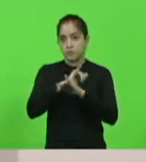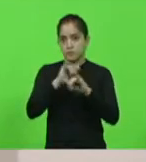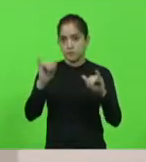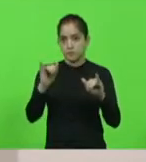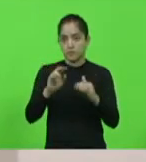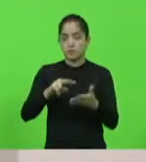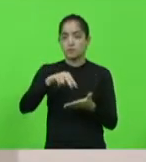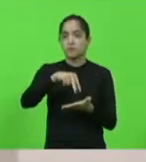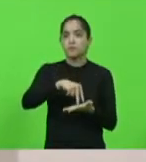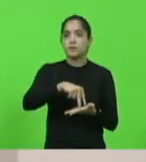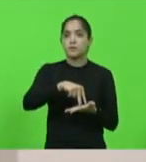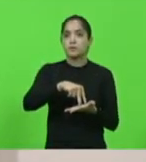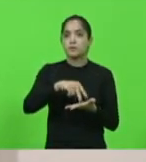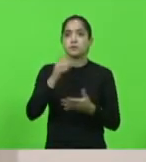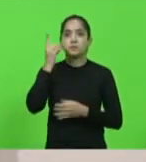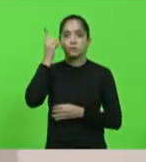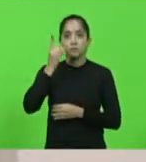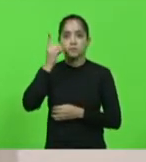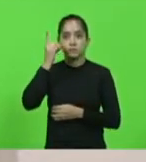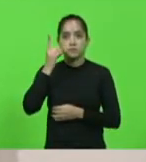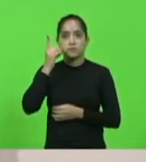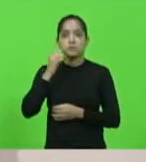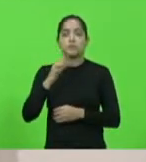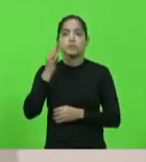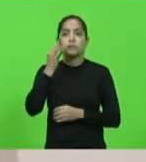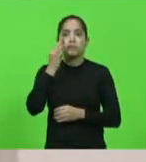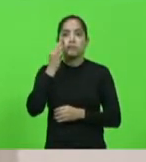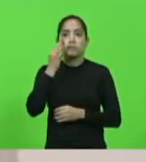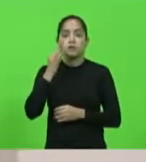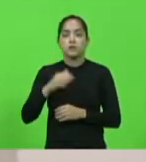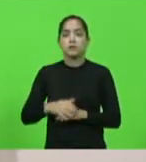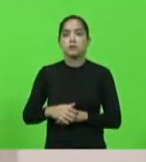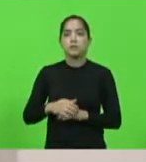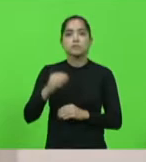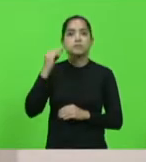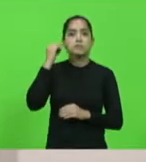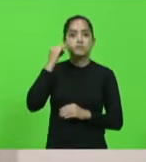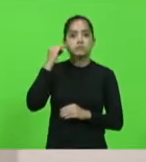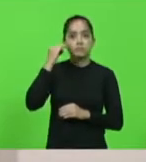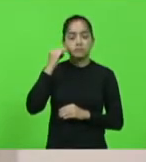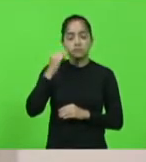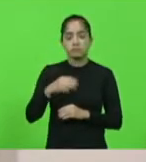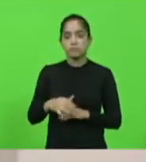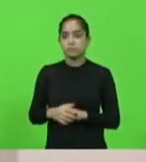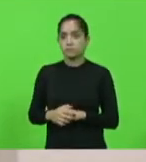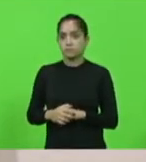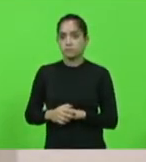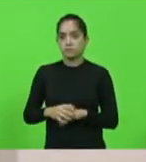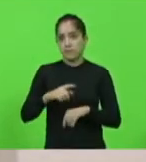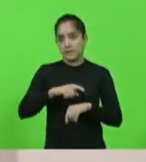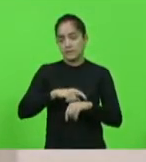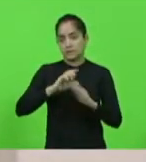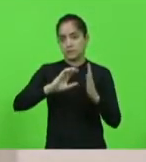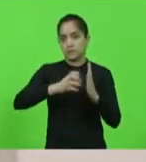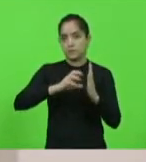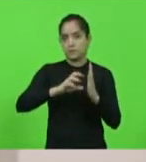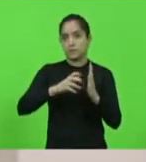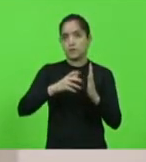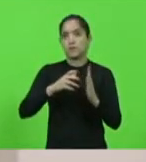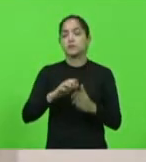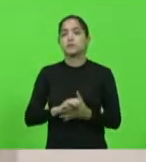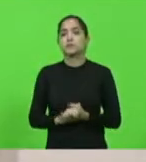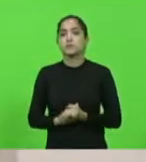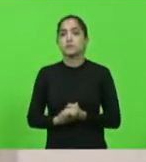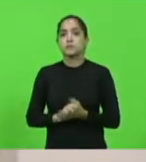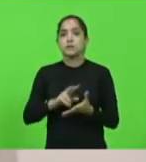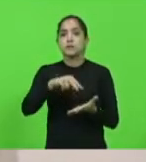uso da palavra os senhores deputados Felipe Estevão e Márcio Machado. Grande expediente, nesse horário destinado aos partidos políticos,